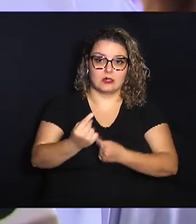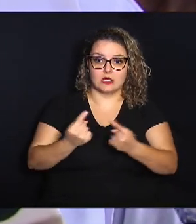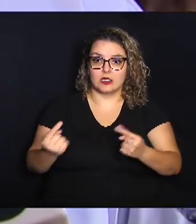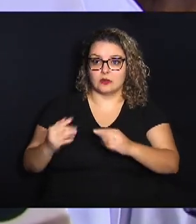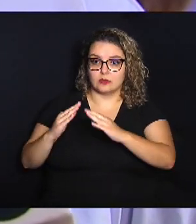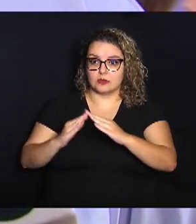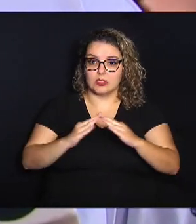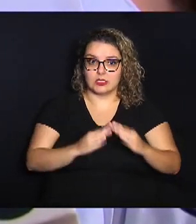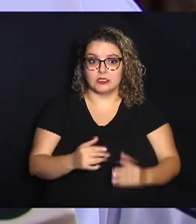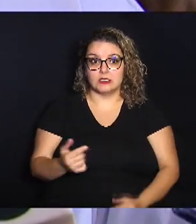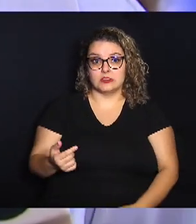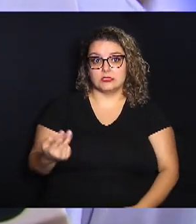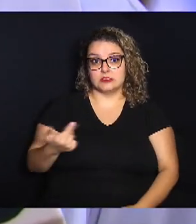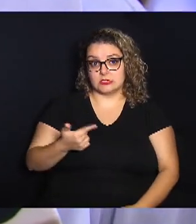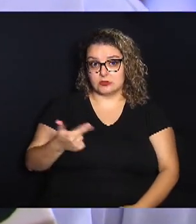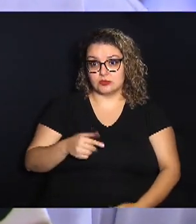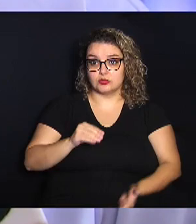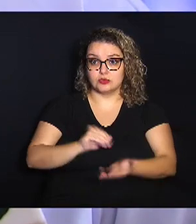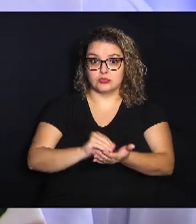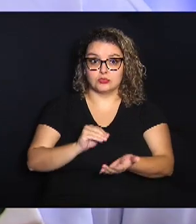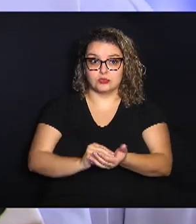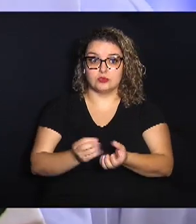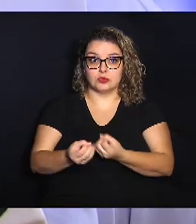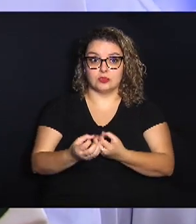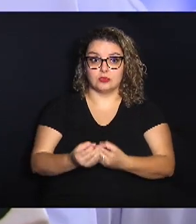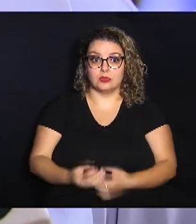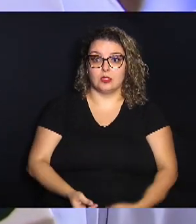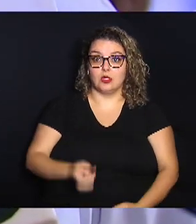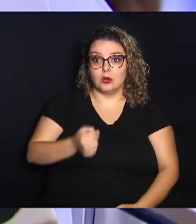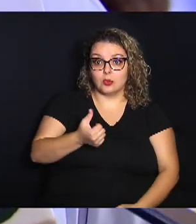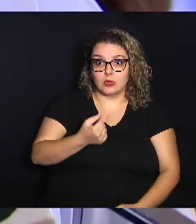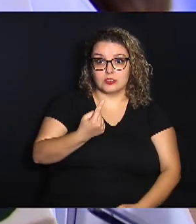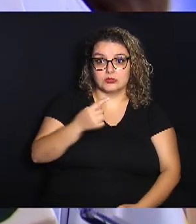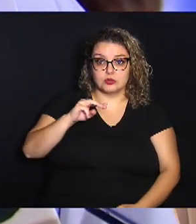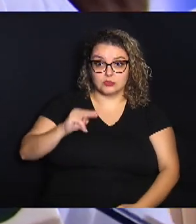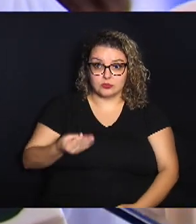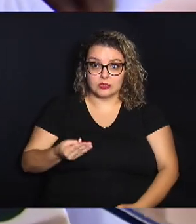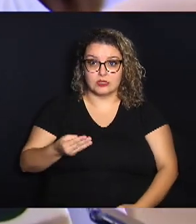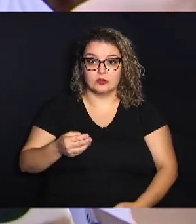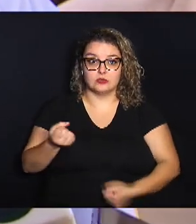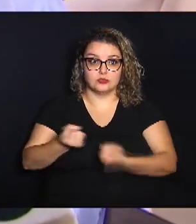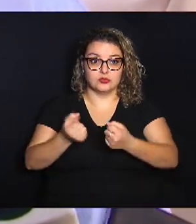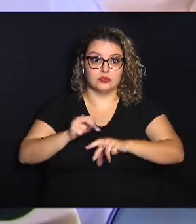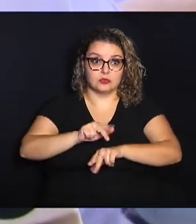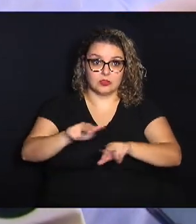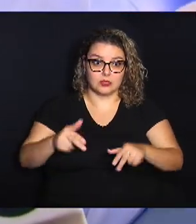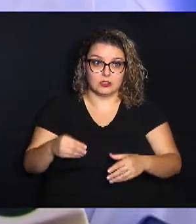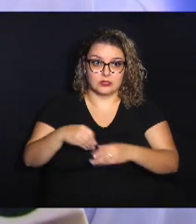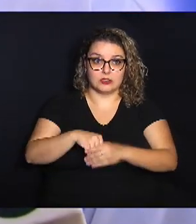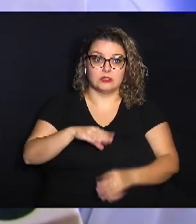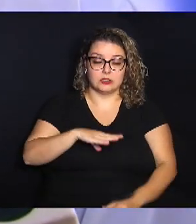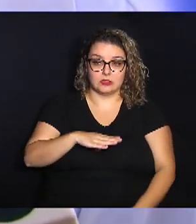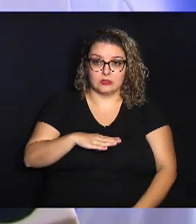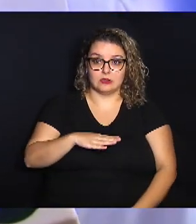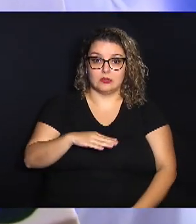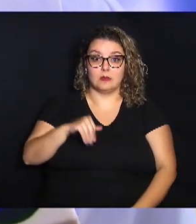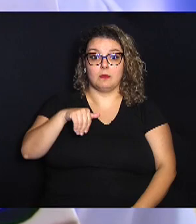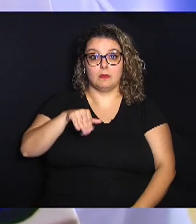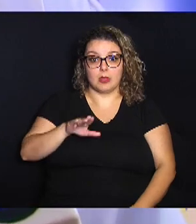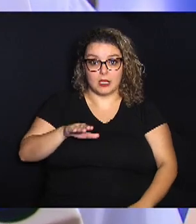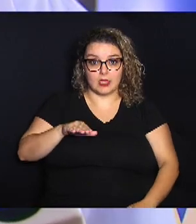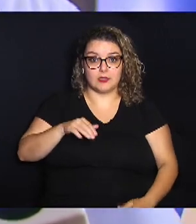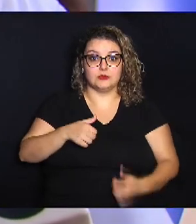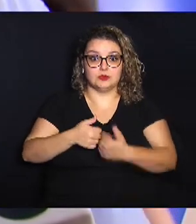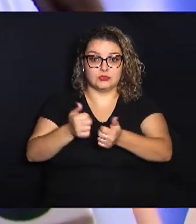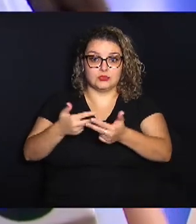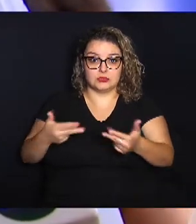Segundo os últimos dados, a gente vai chegar logo a 1 milhão de veículos aqui na cidade. Fora os veículos que circulam aqui